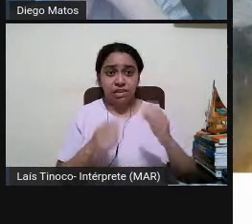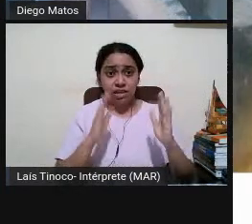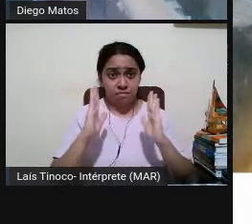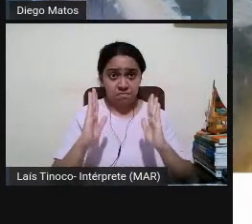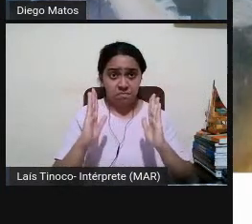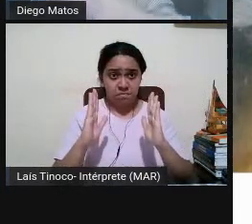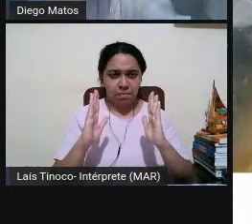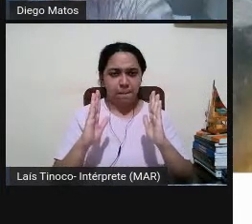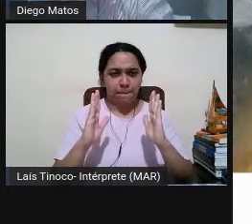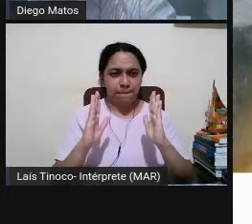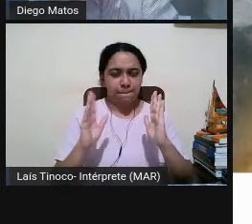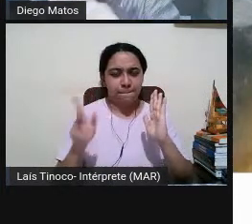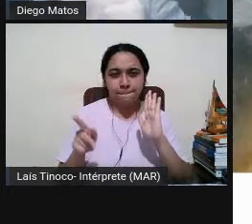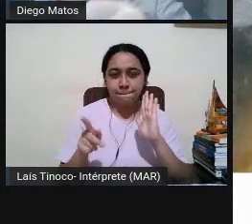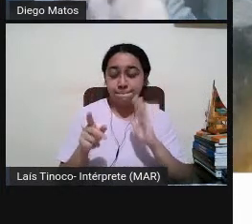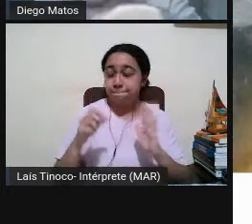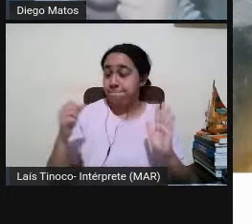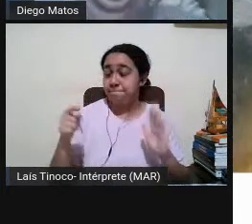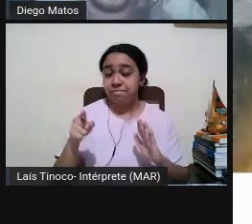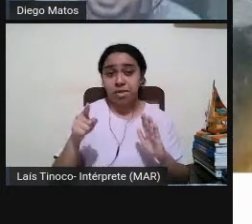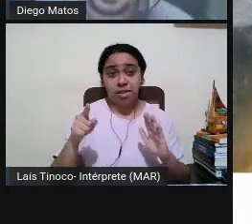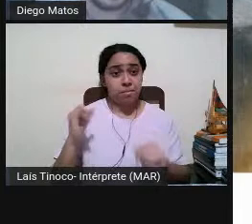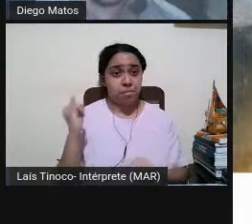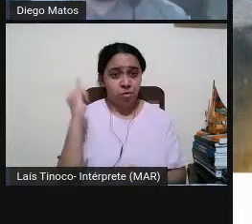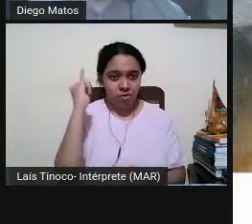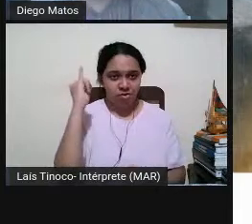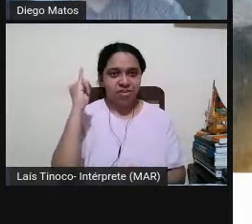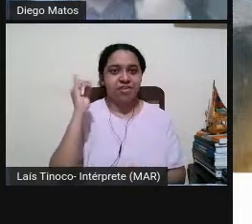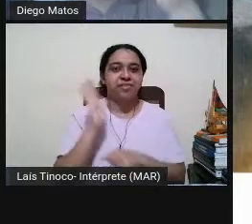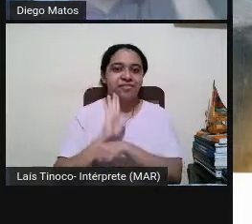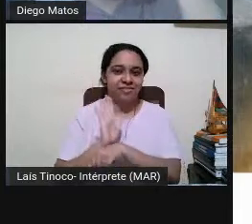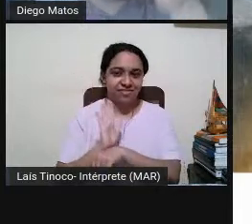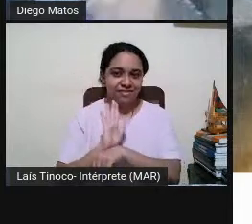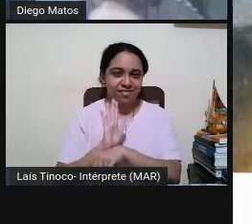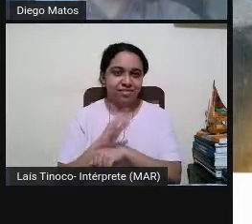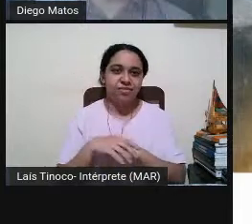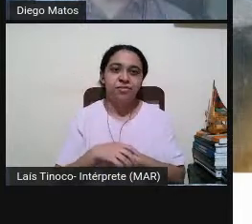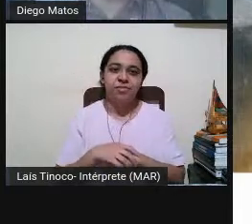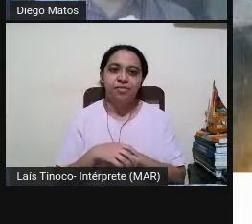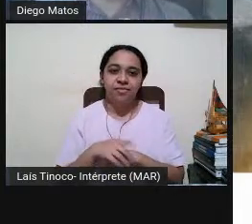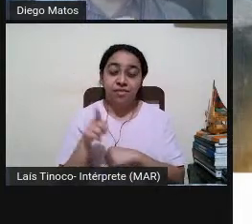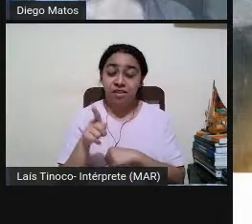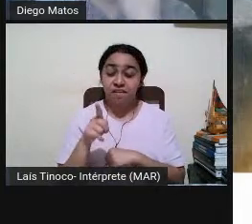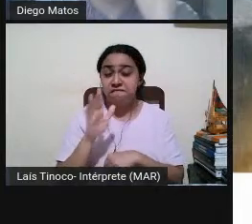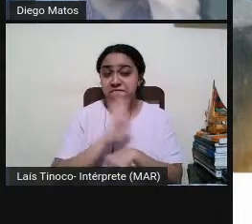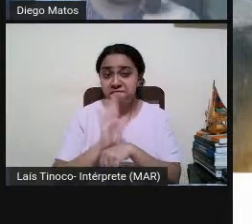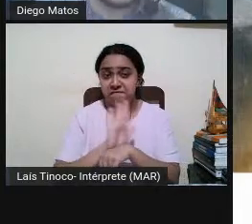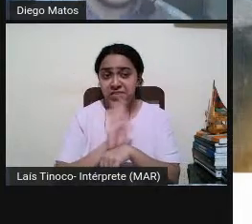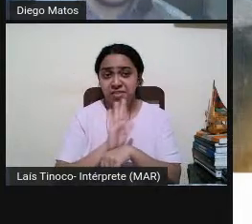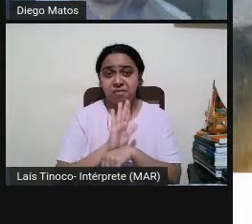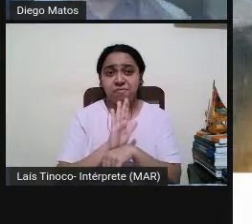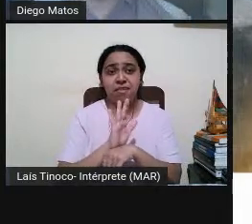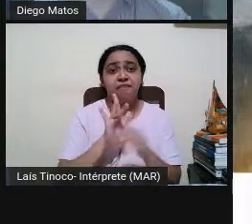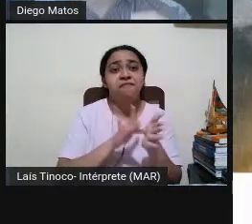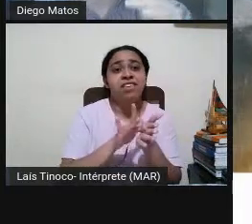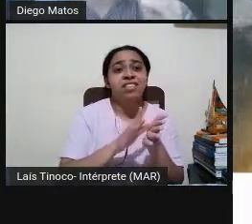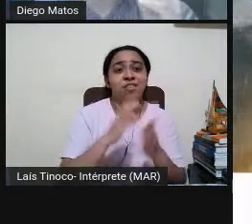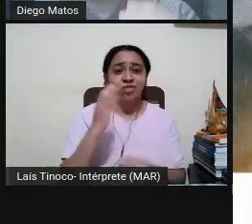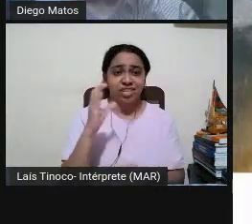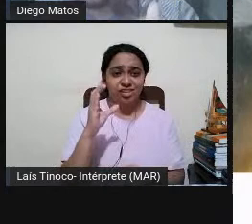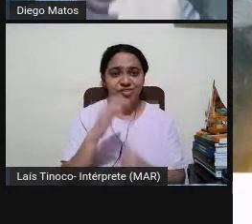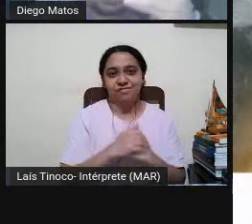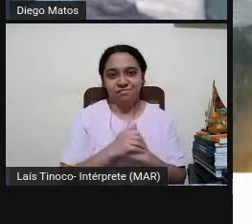verdade é desse filme que vocês vão descobrir Já já esse filme o filme de ficção científica mas o começo dele